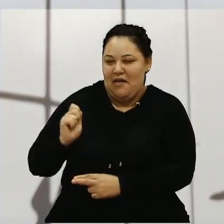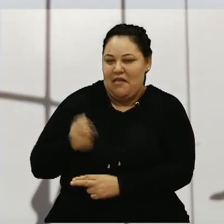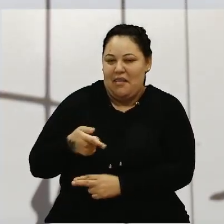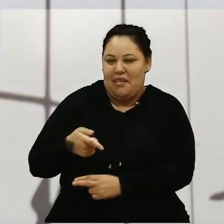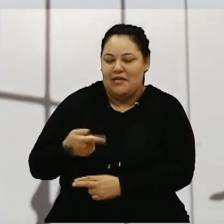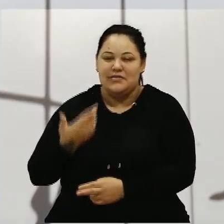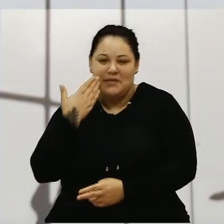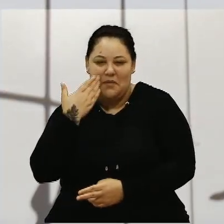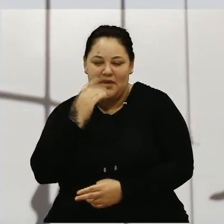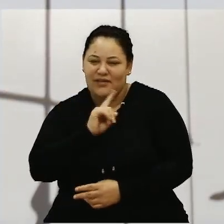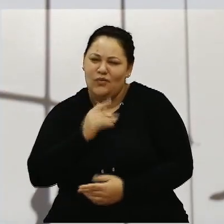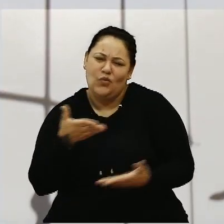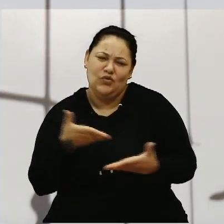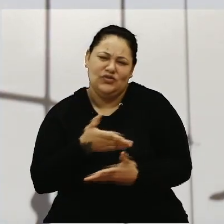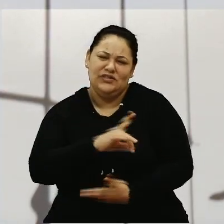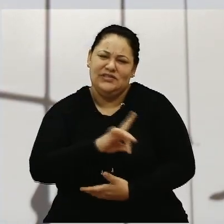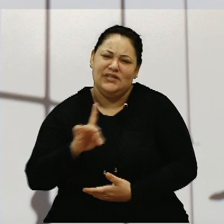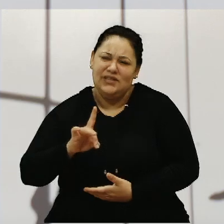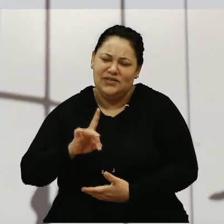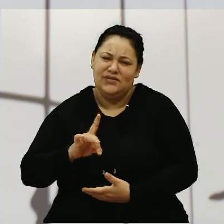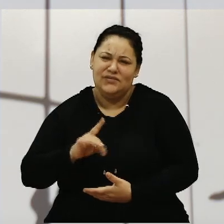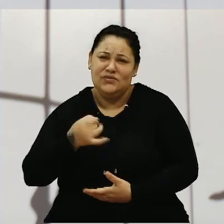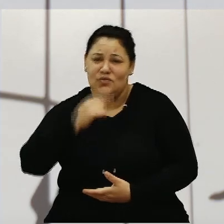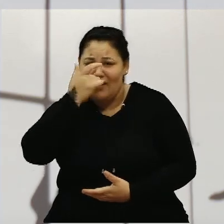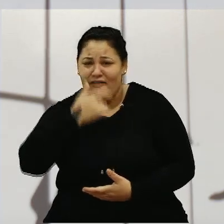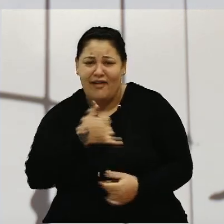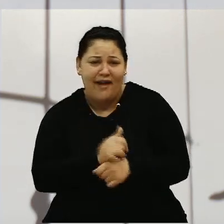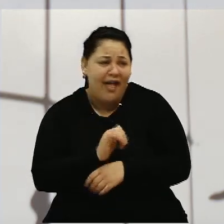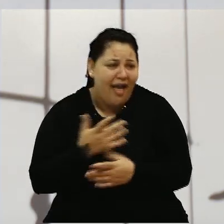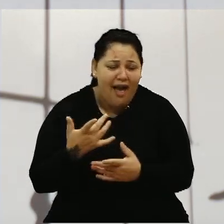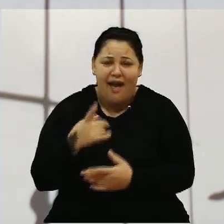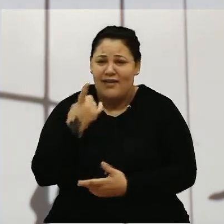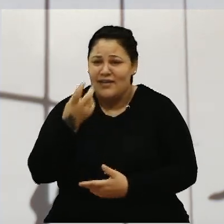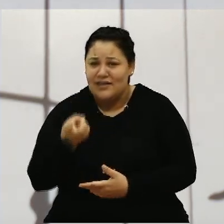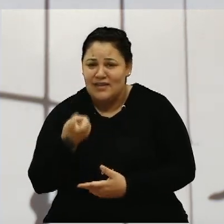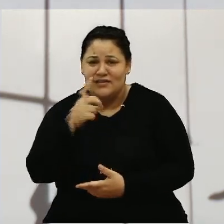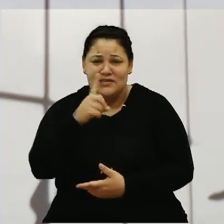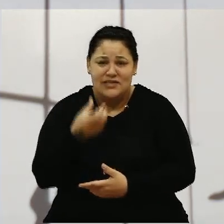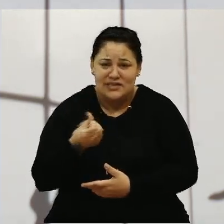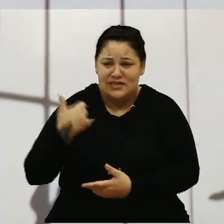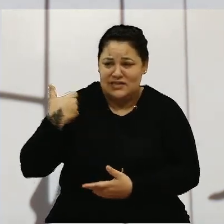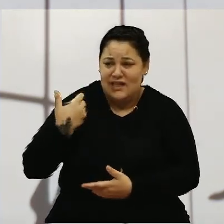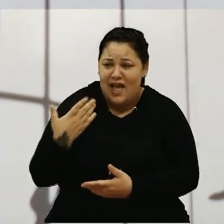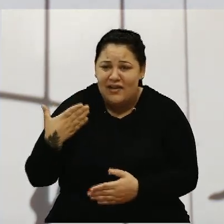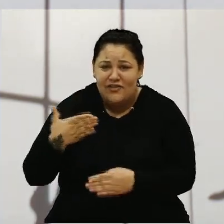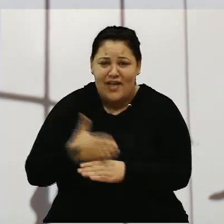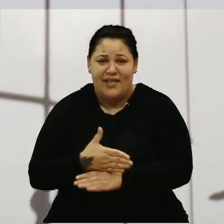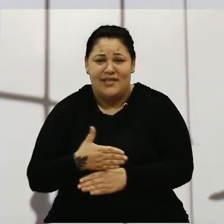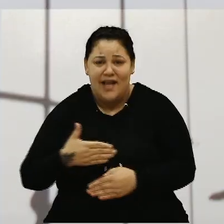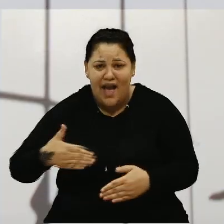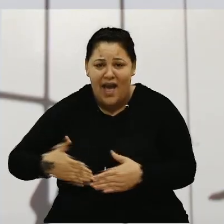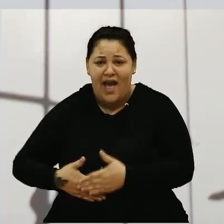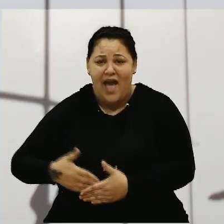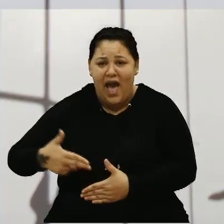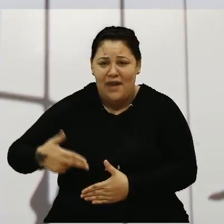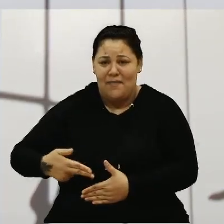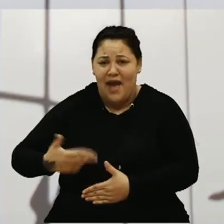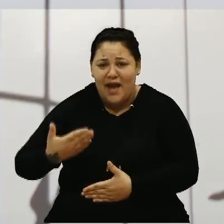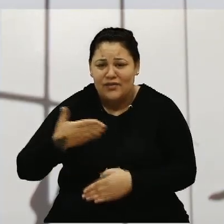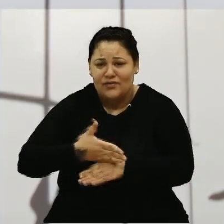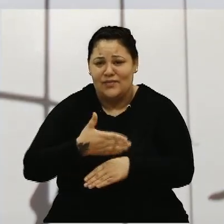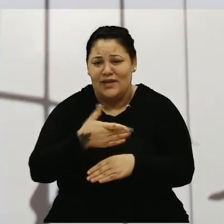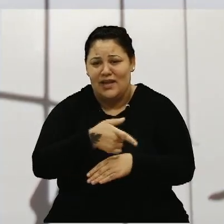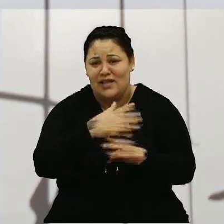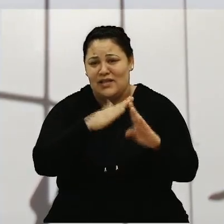não. Se bobear, a gurizada, 15, 16 anos, vão entrar armados dentro de uma escola, né? Então,